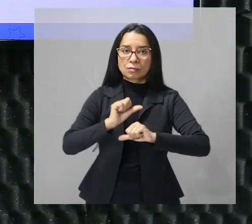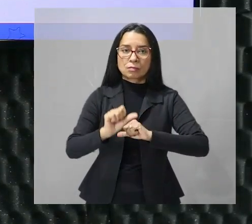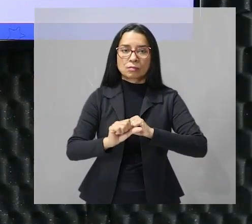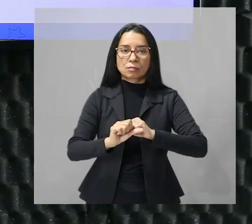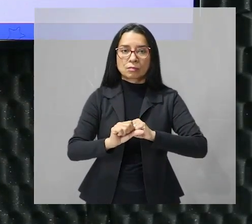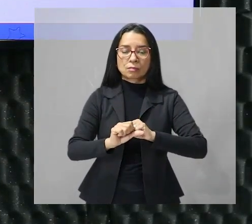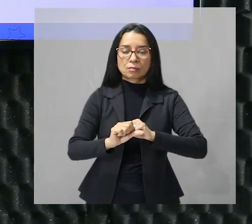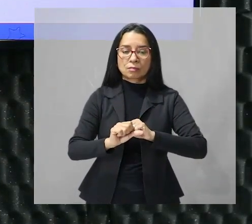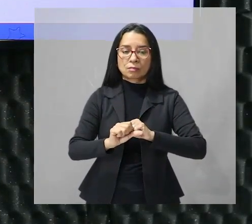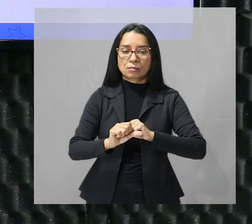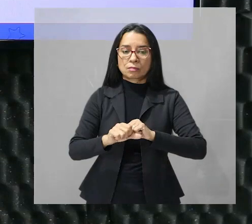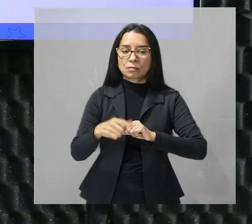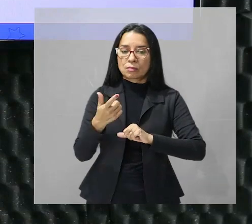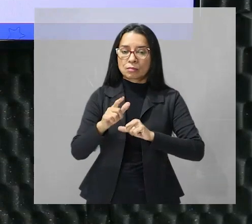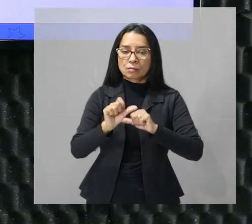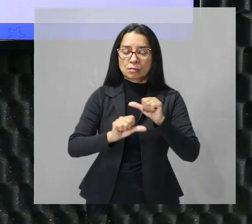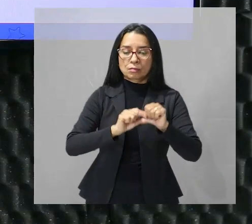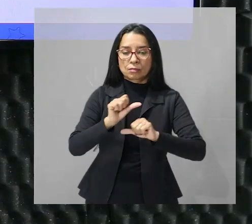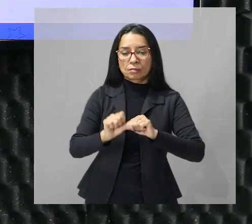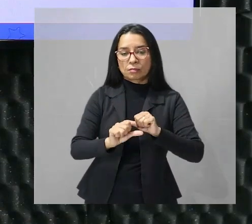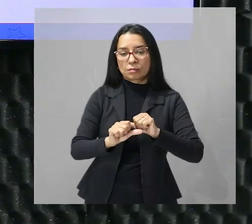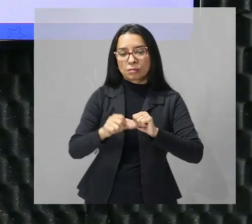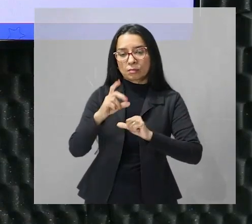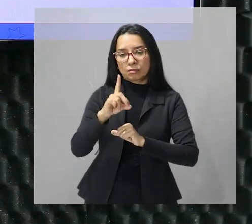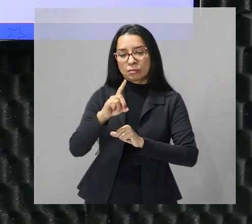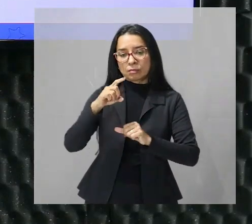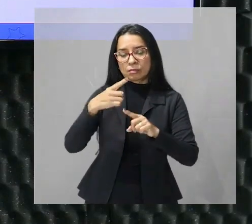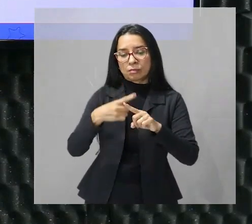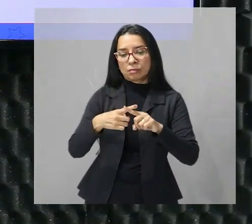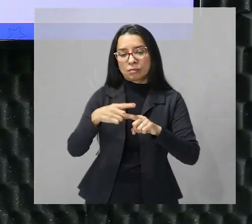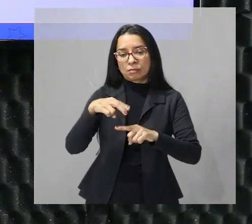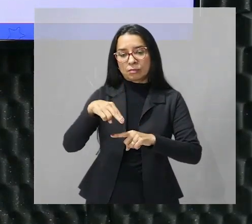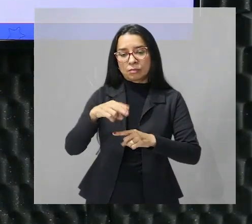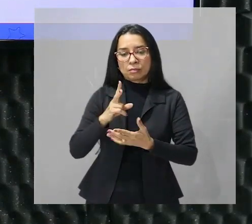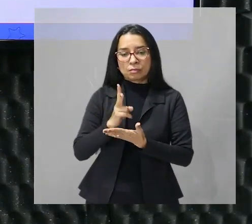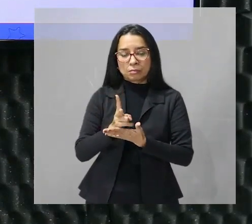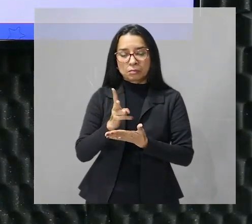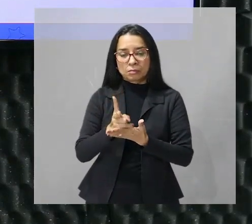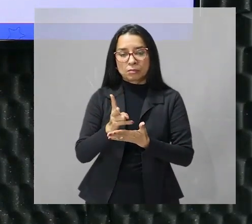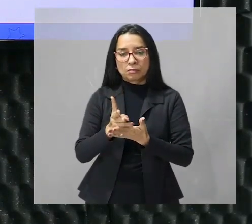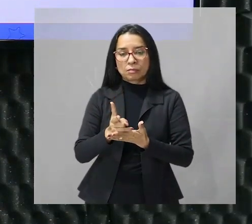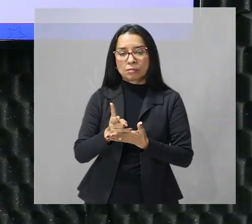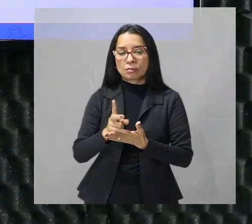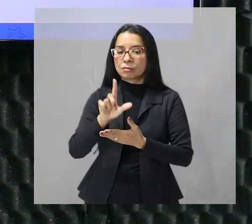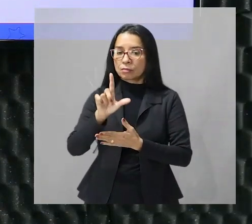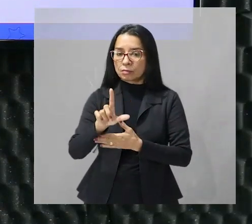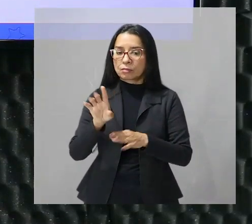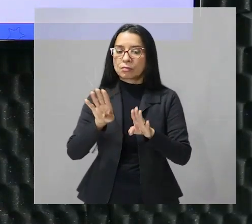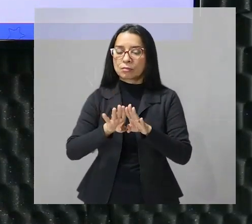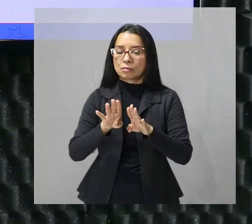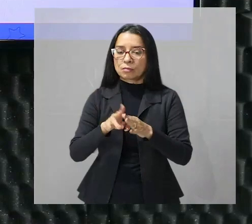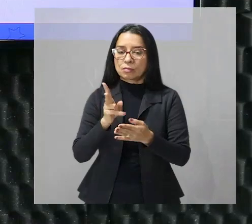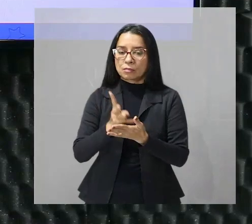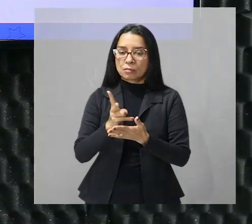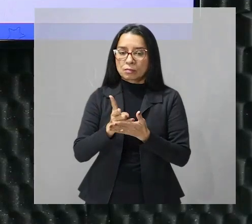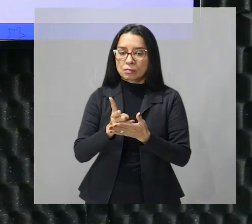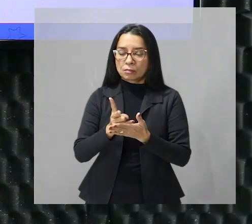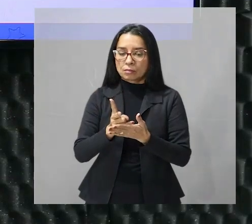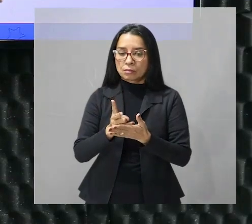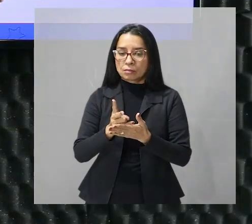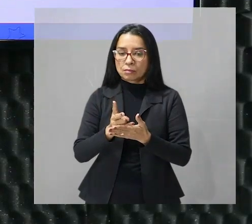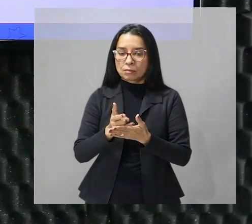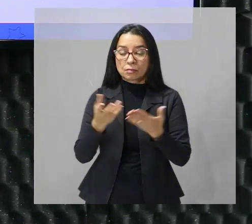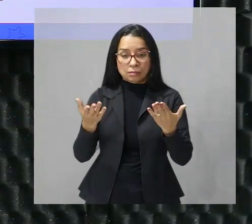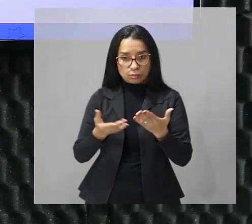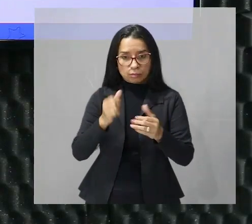primeiro termo, tá? D vezes N permanece, o L também permanece, a nossa alteração aqui